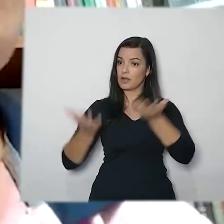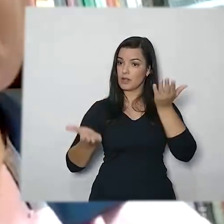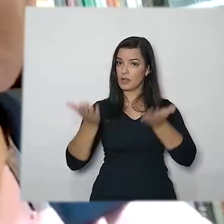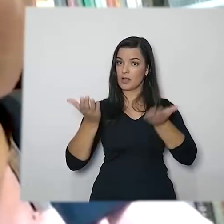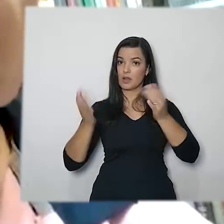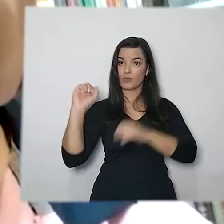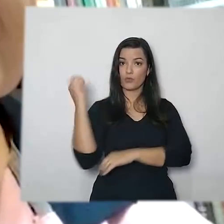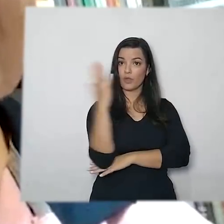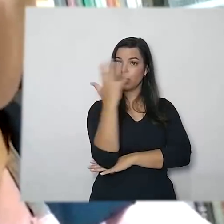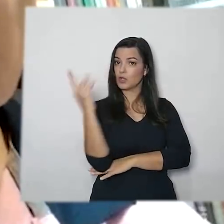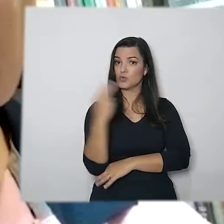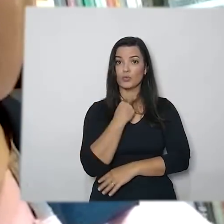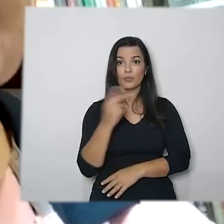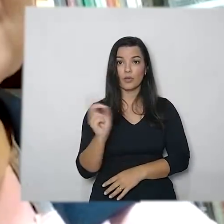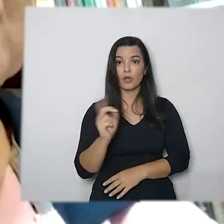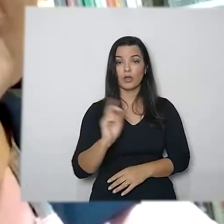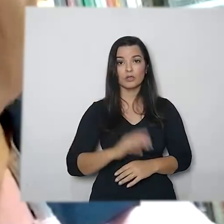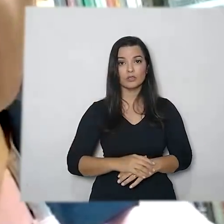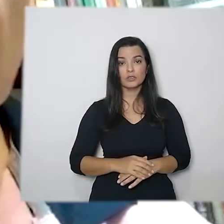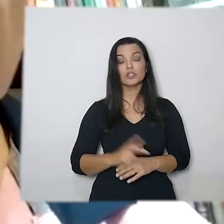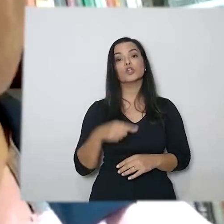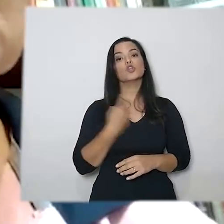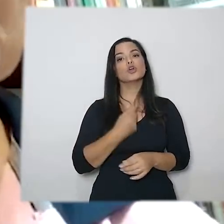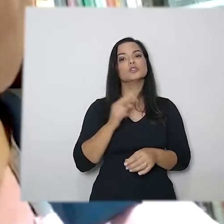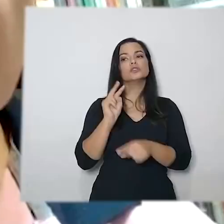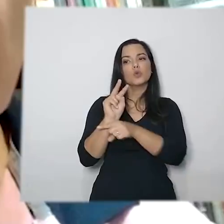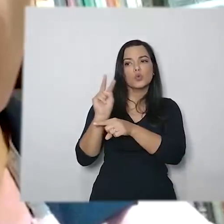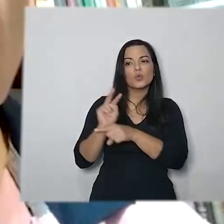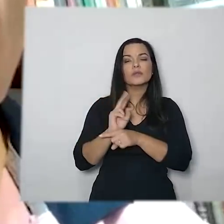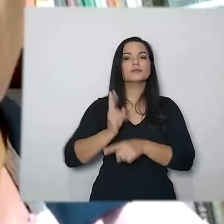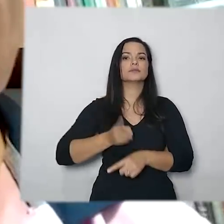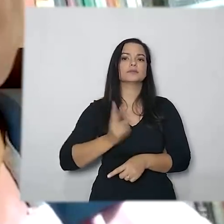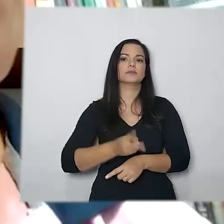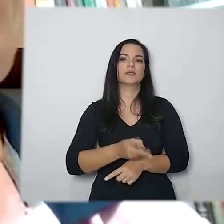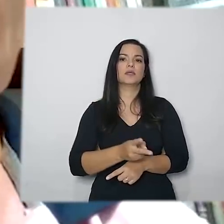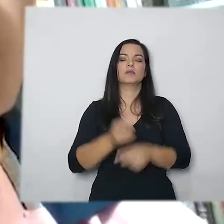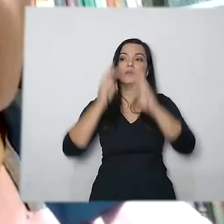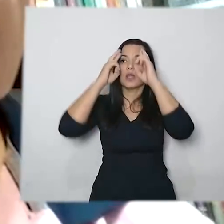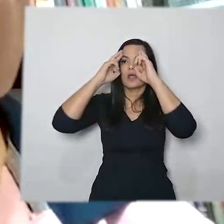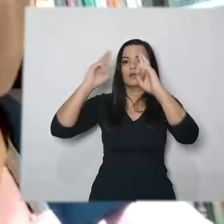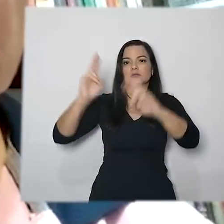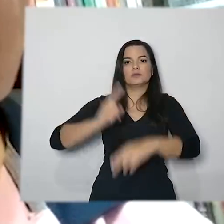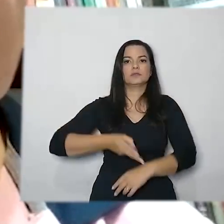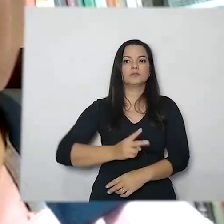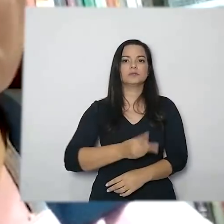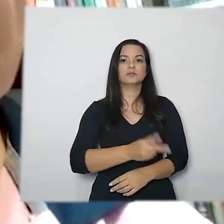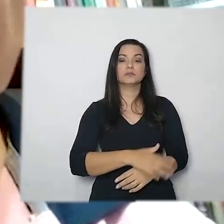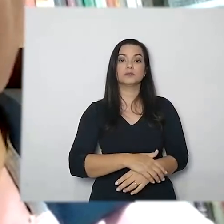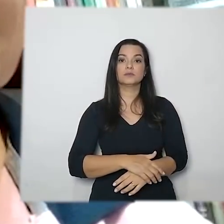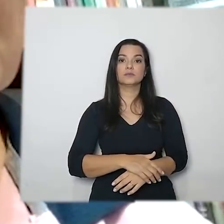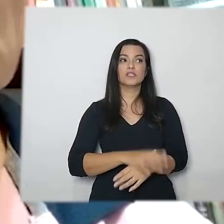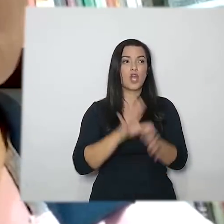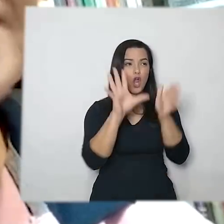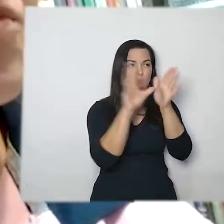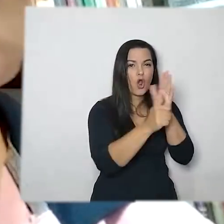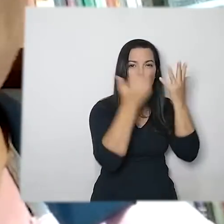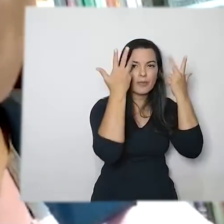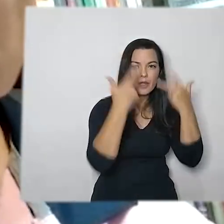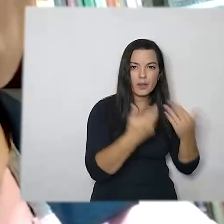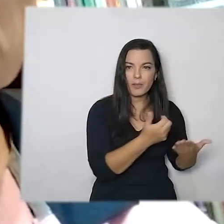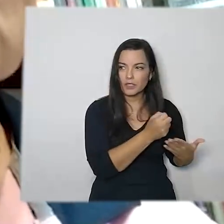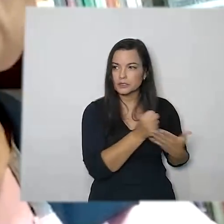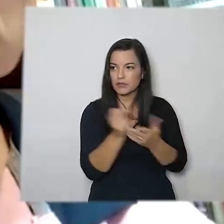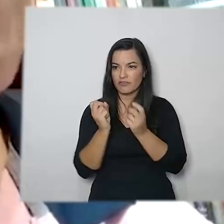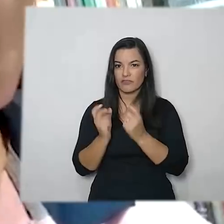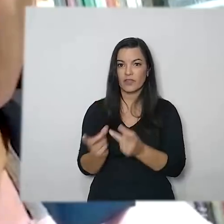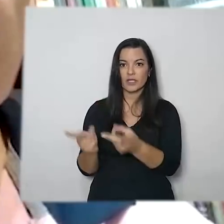Então, as nossas ações sempre têm que ser de cuidado, de respeito. E o tráfico ilegal de animais é uma ação